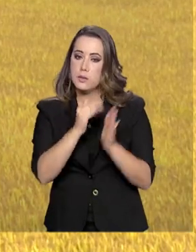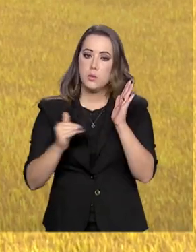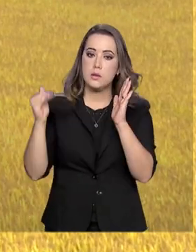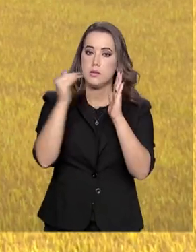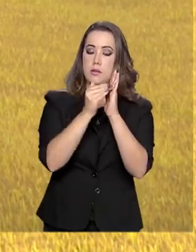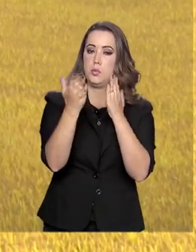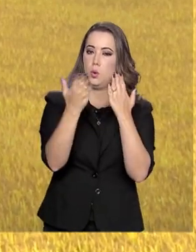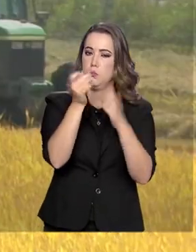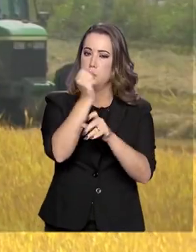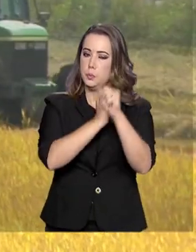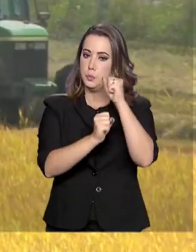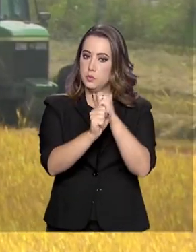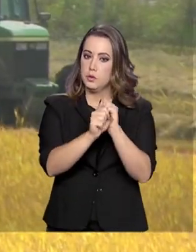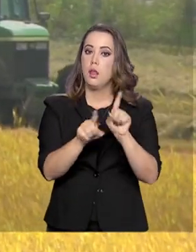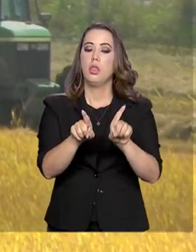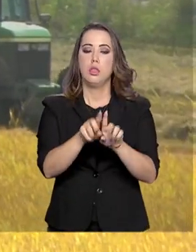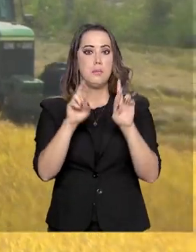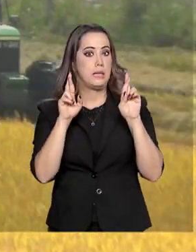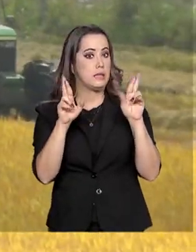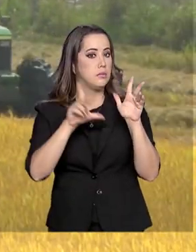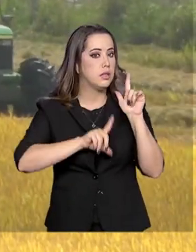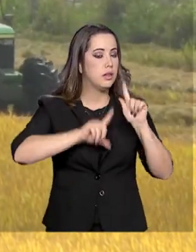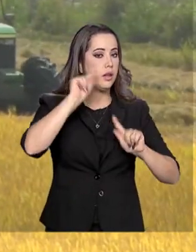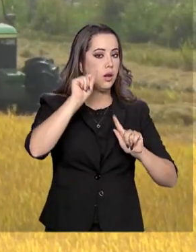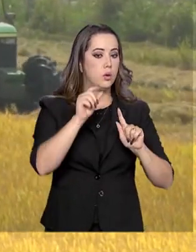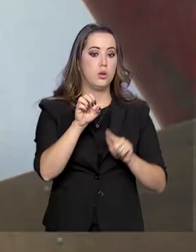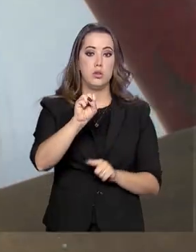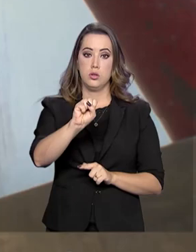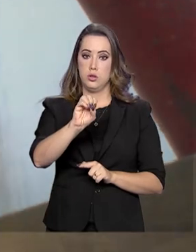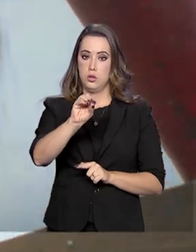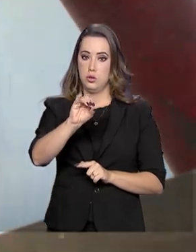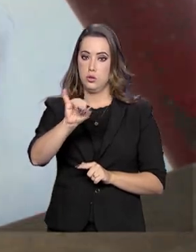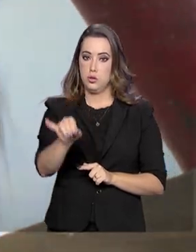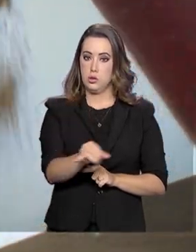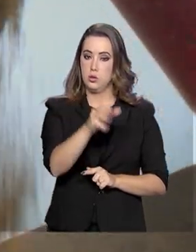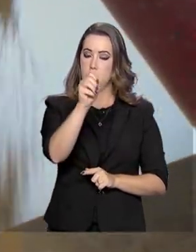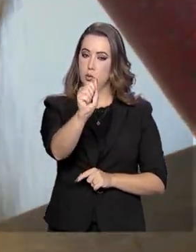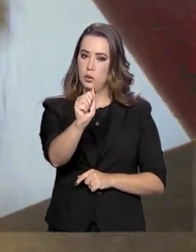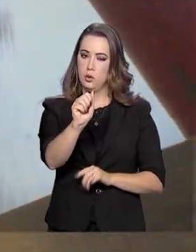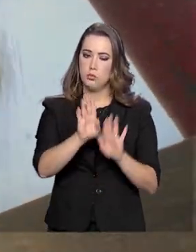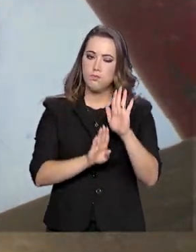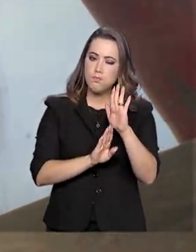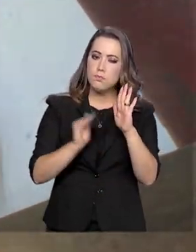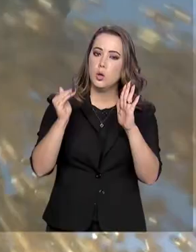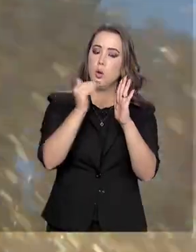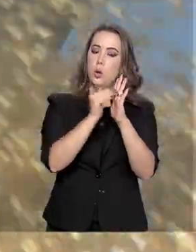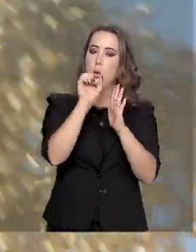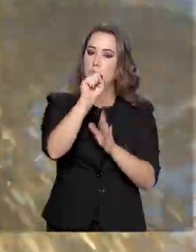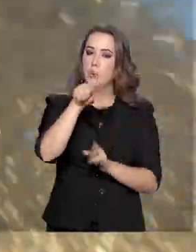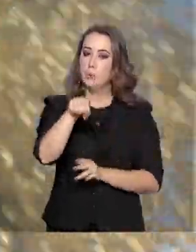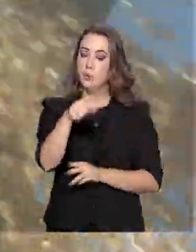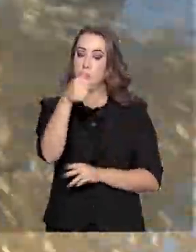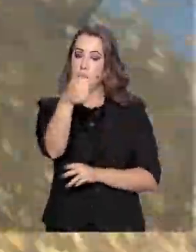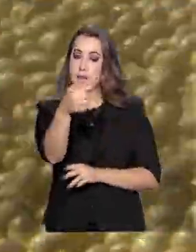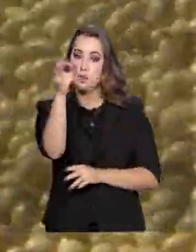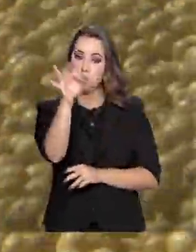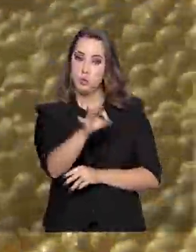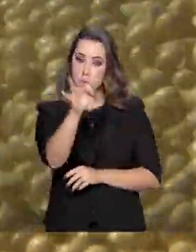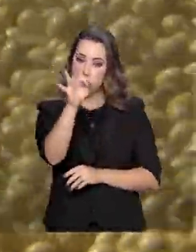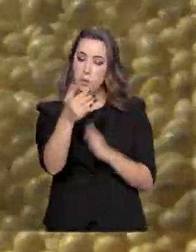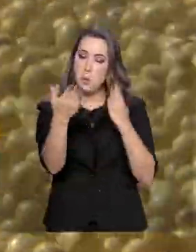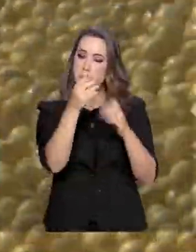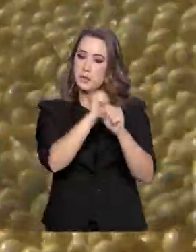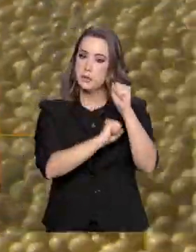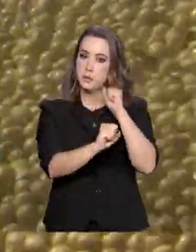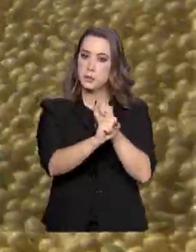estimativa é de recorde também na produção de soja, com alta de 8,7% em relação a 2019, totalizando